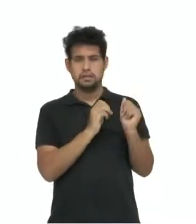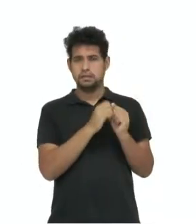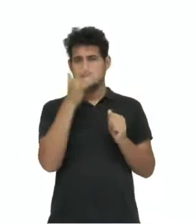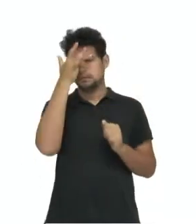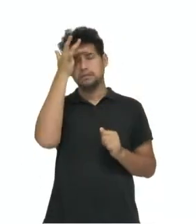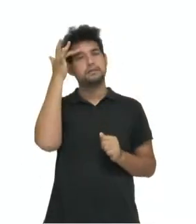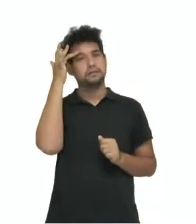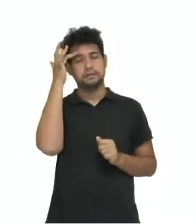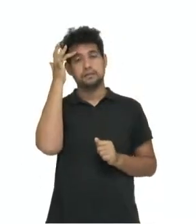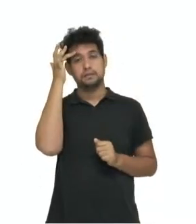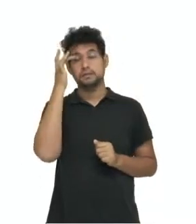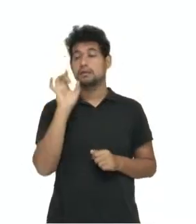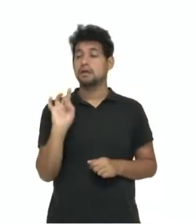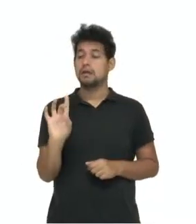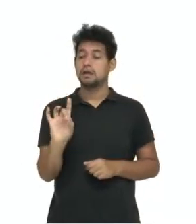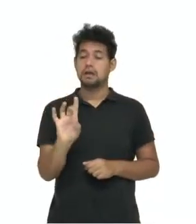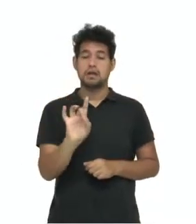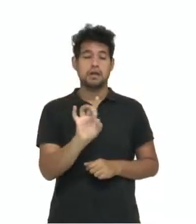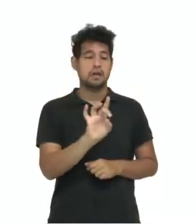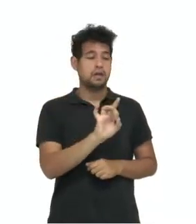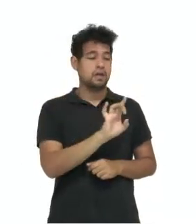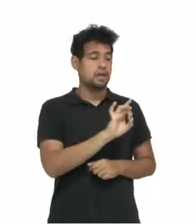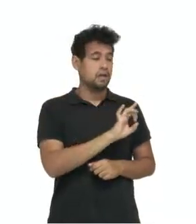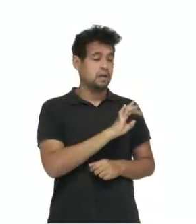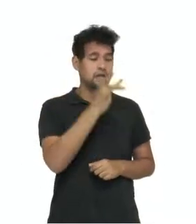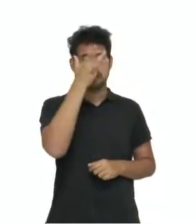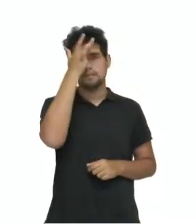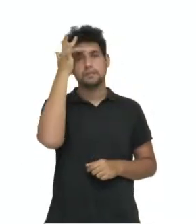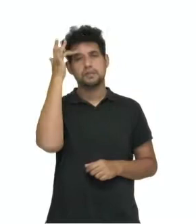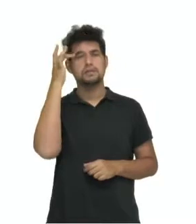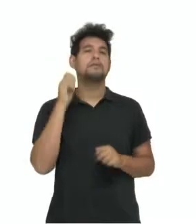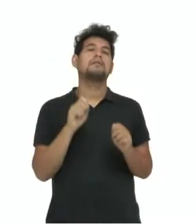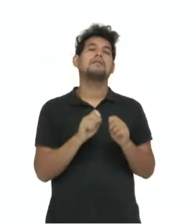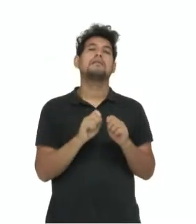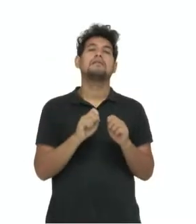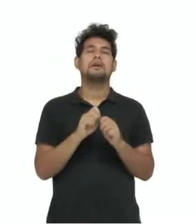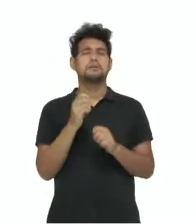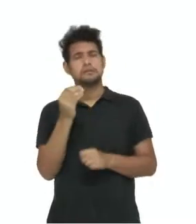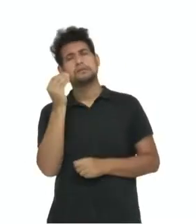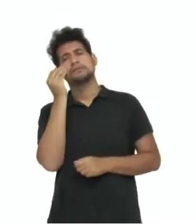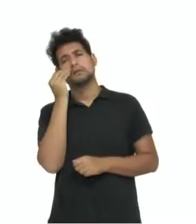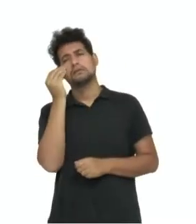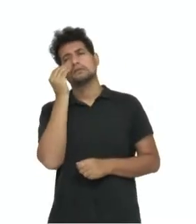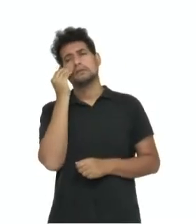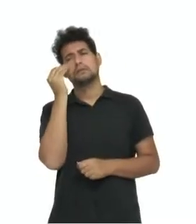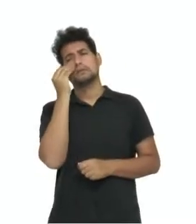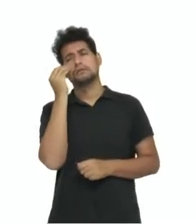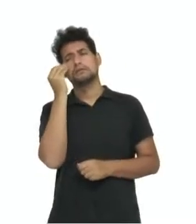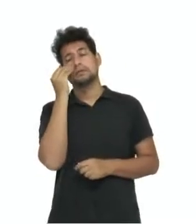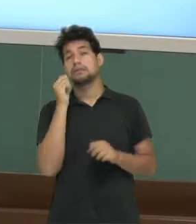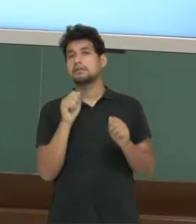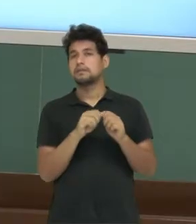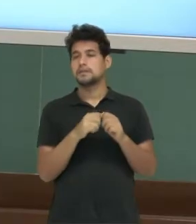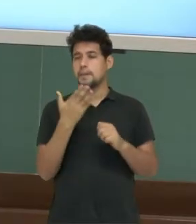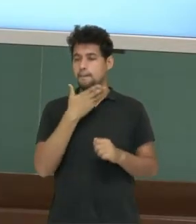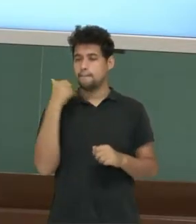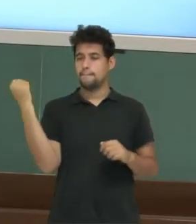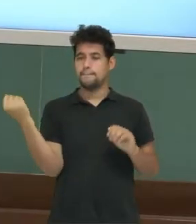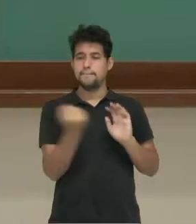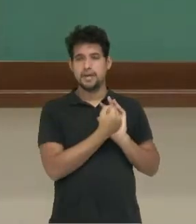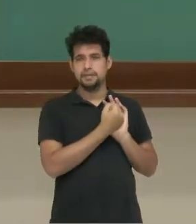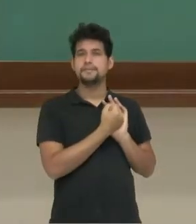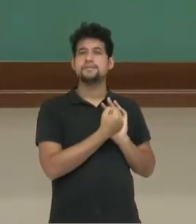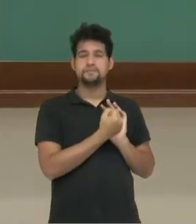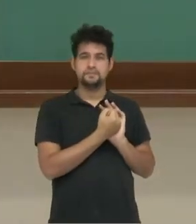competidores, onde cada um, na sua vez, faz uma tentativa em estabelecer a sua melhor marca. Então,